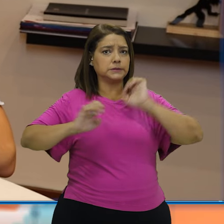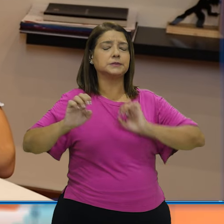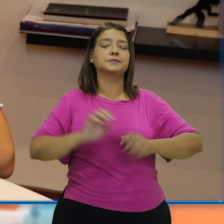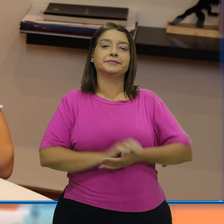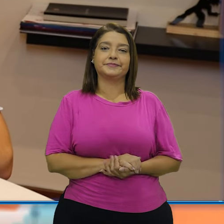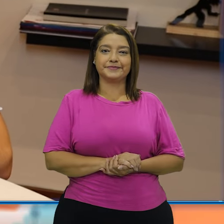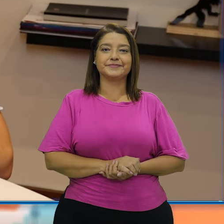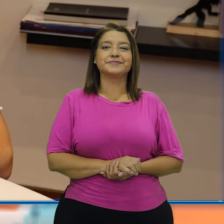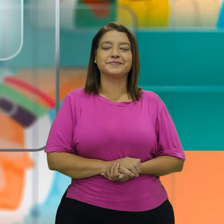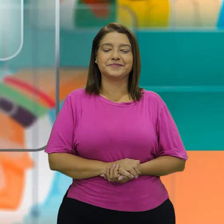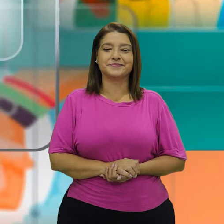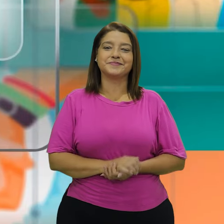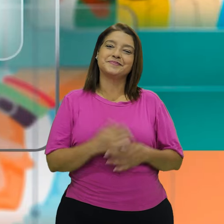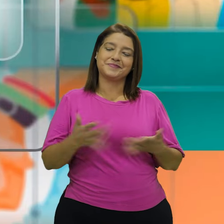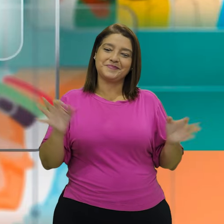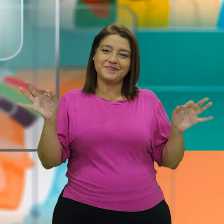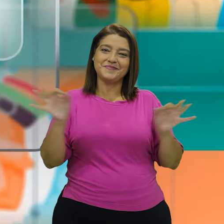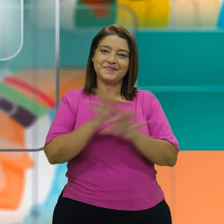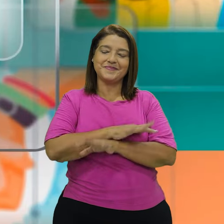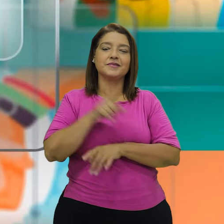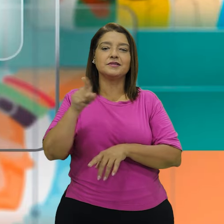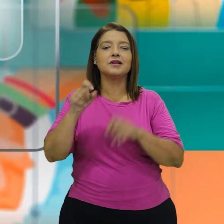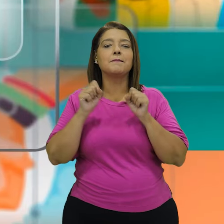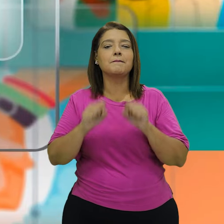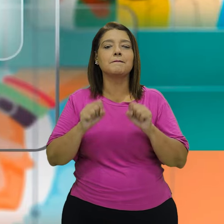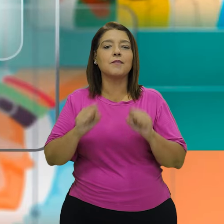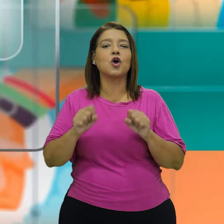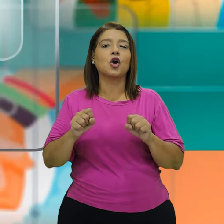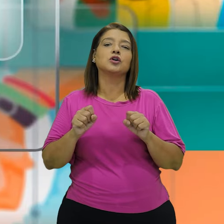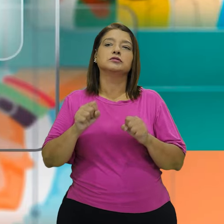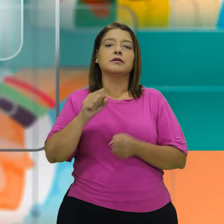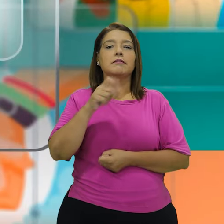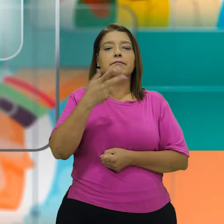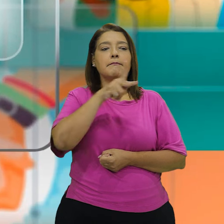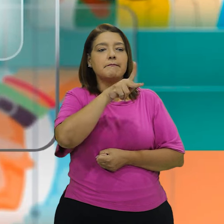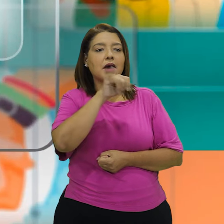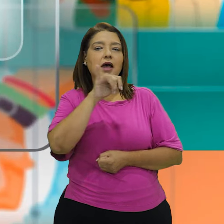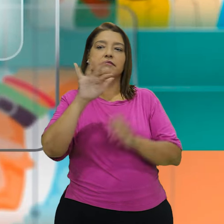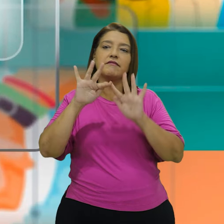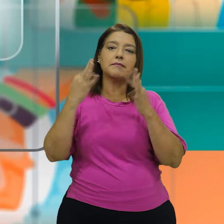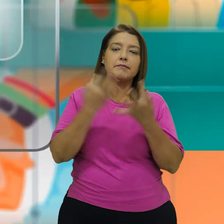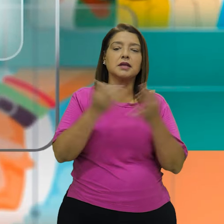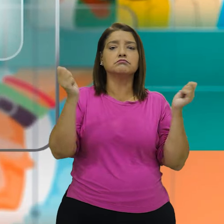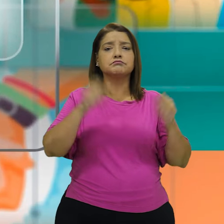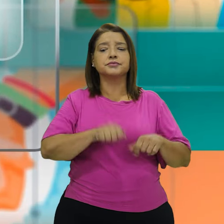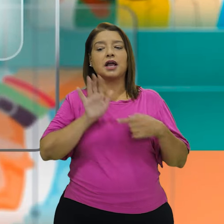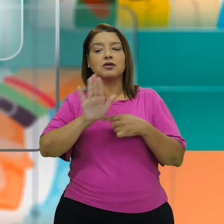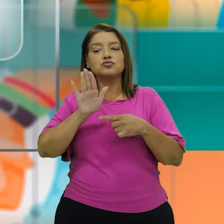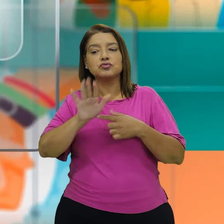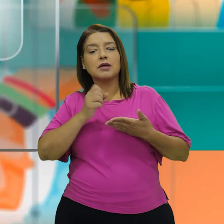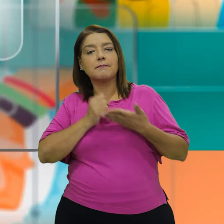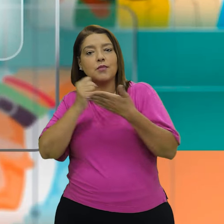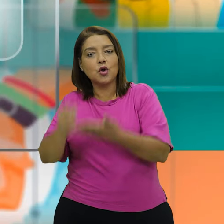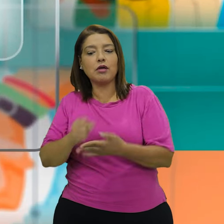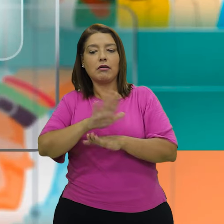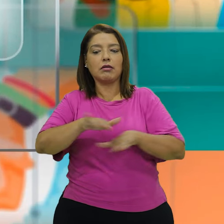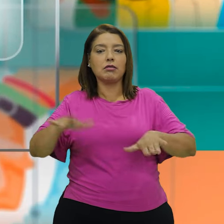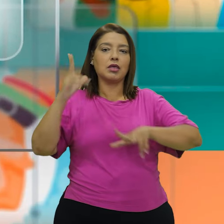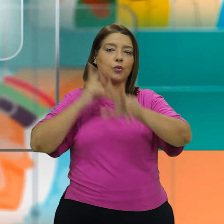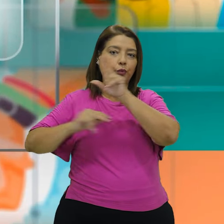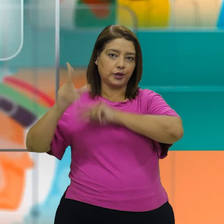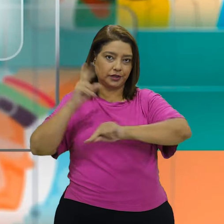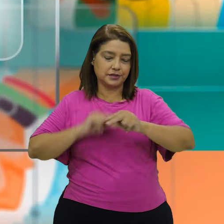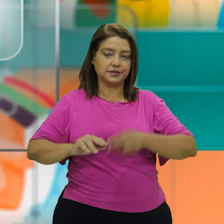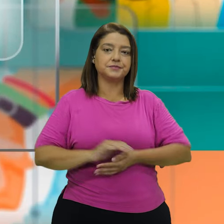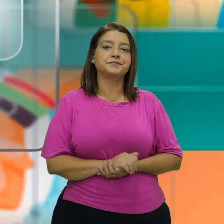níveis elevados. E para encerrarmos, como os pais e educadores podem apoiar as crianças e os